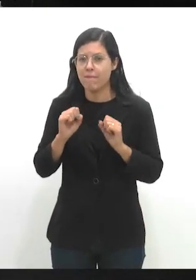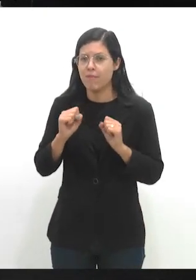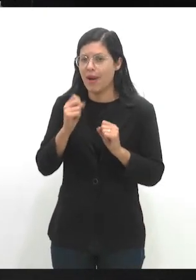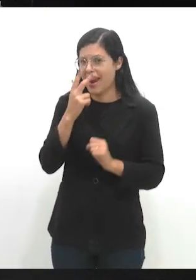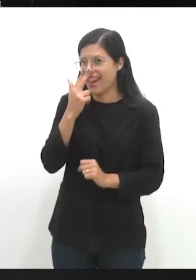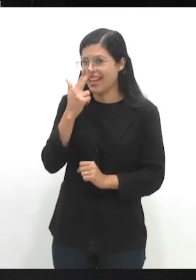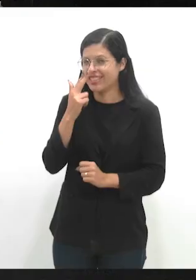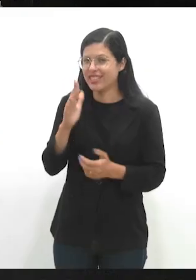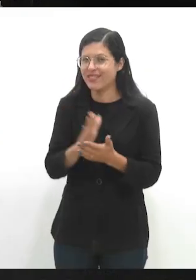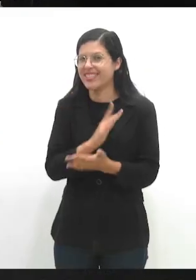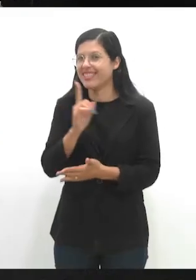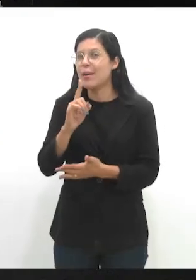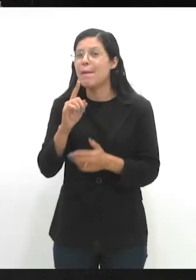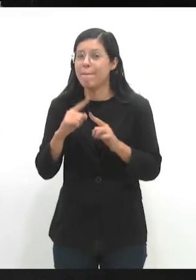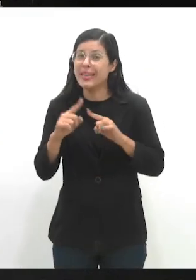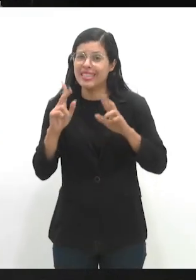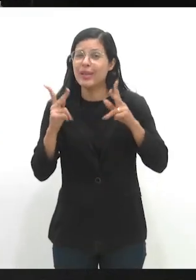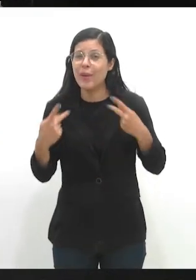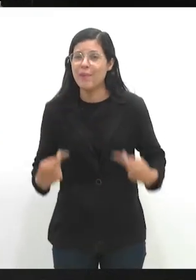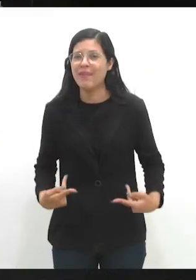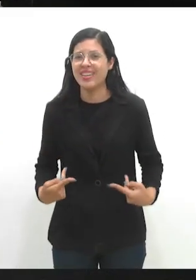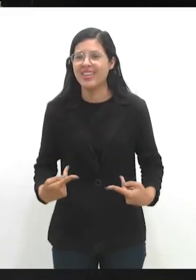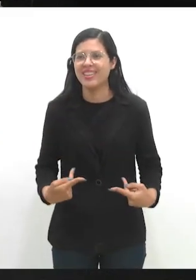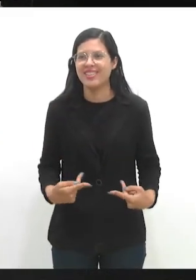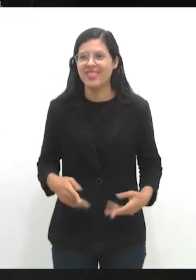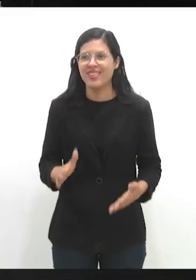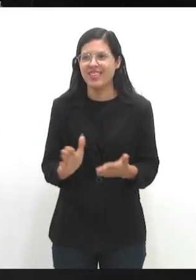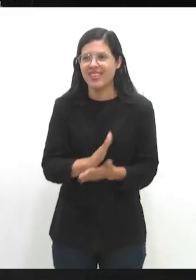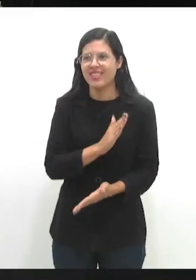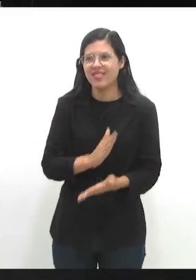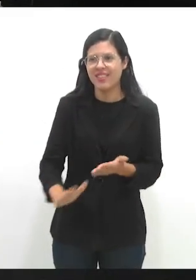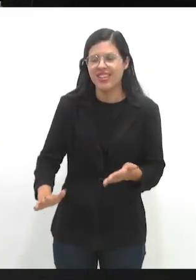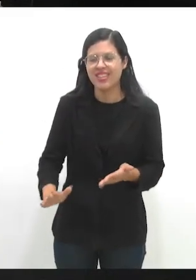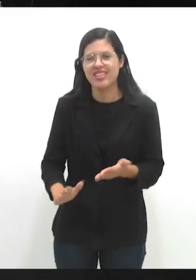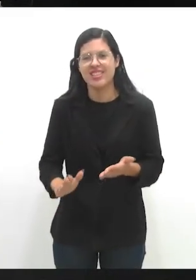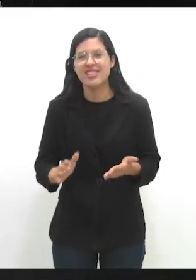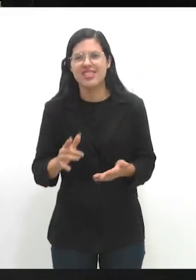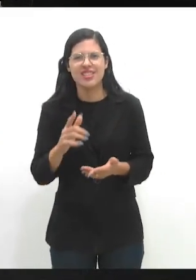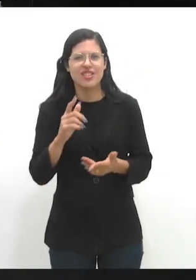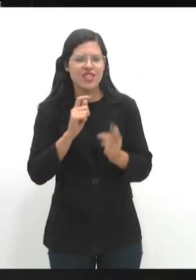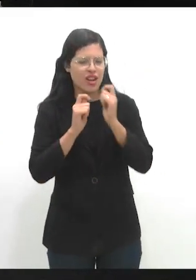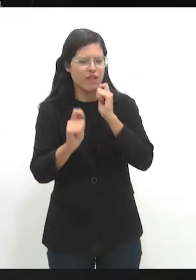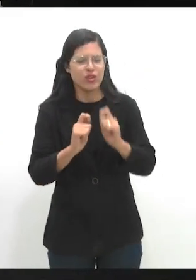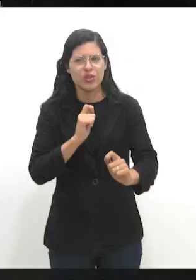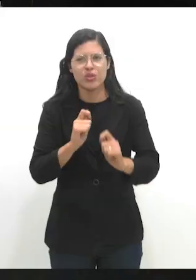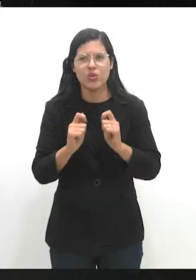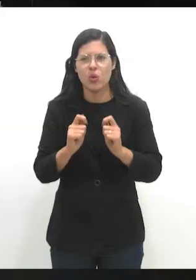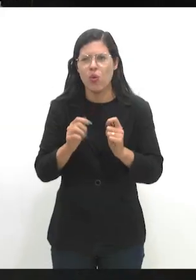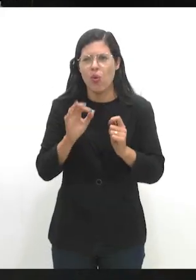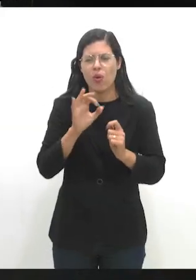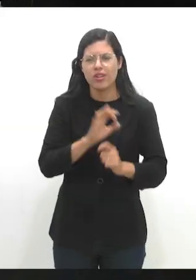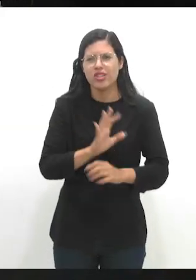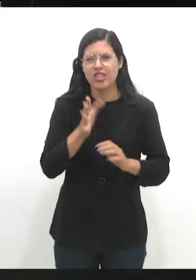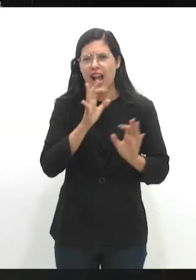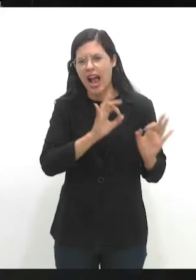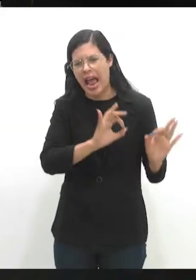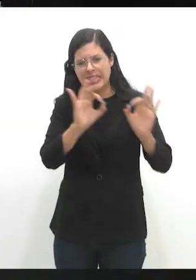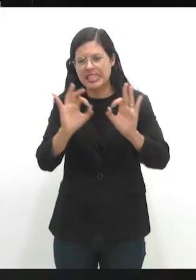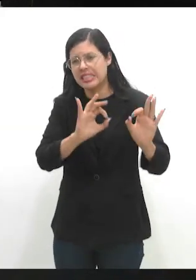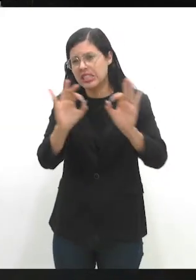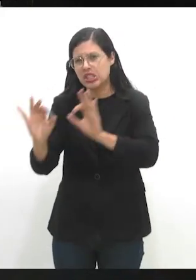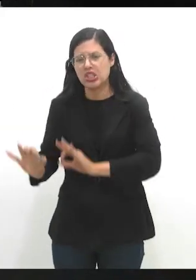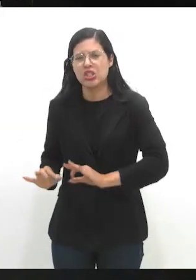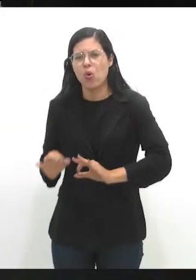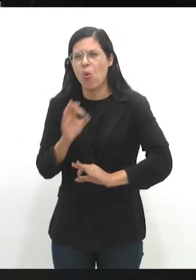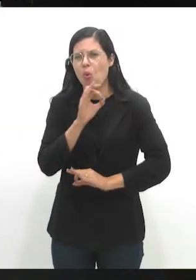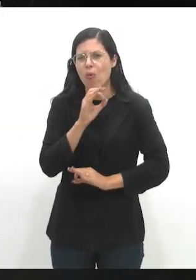humano. Então, vai chegando assim, no final da semana, de ter visto 3, 4, 5 espetáculos ruins, você começa a ficar meio louco,